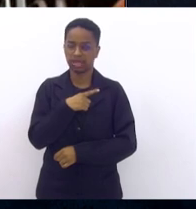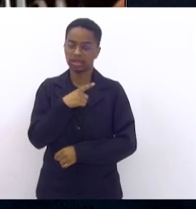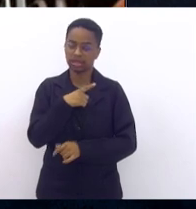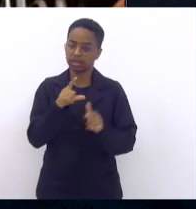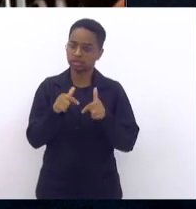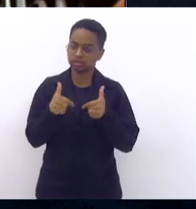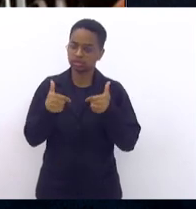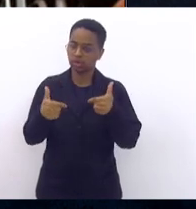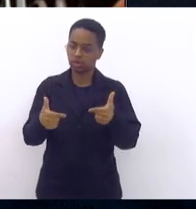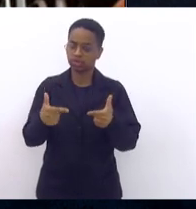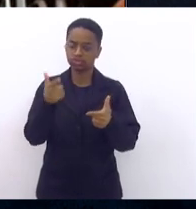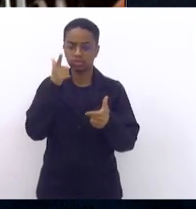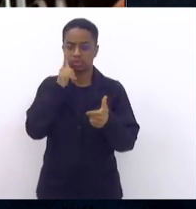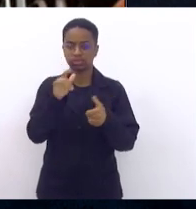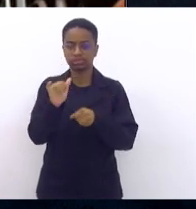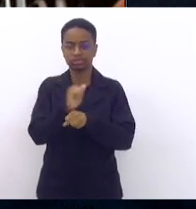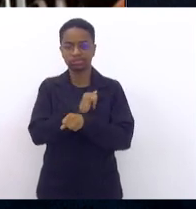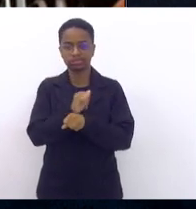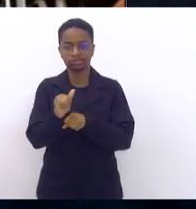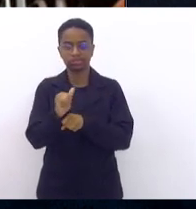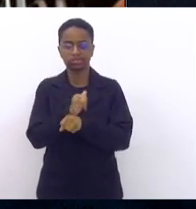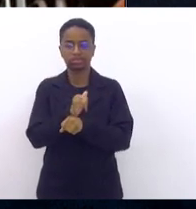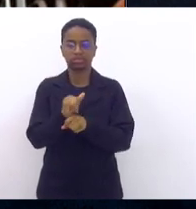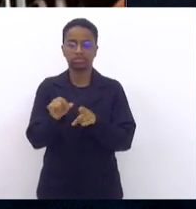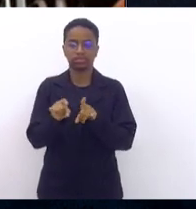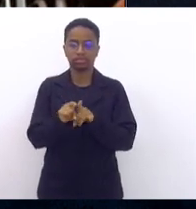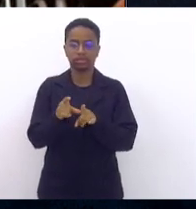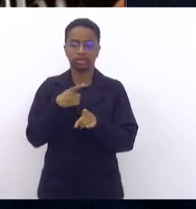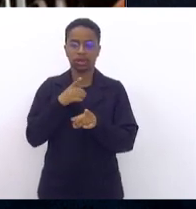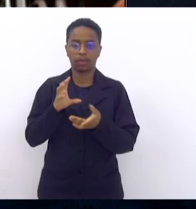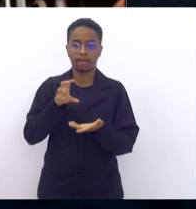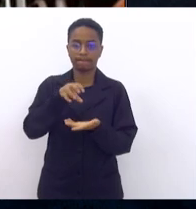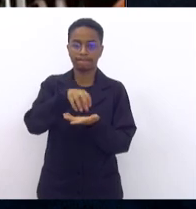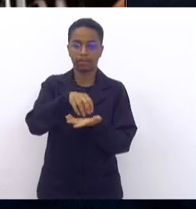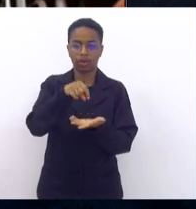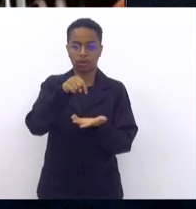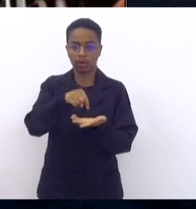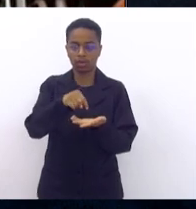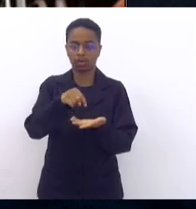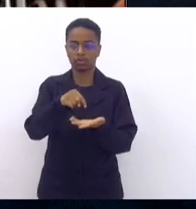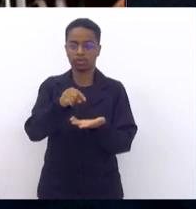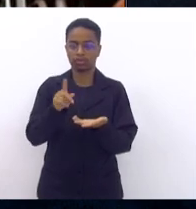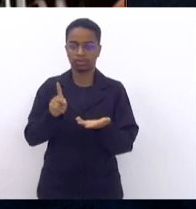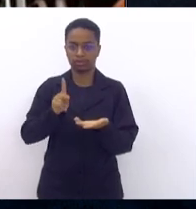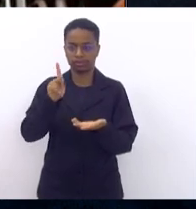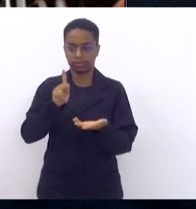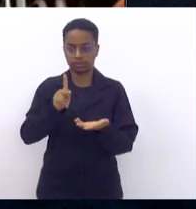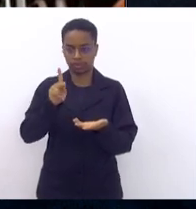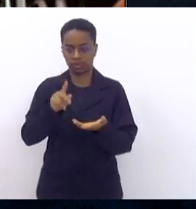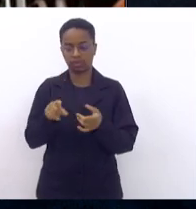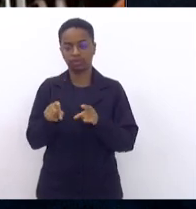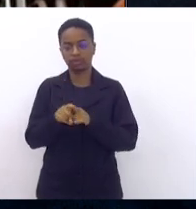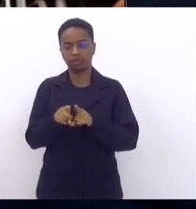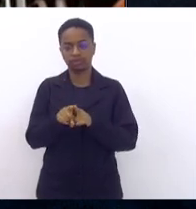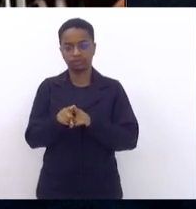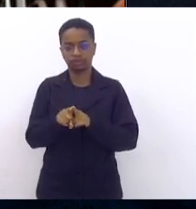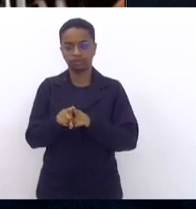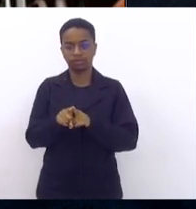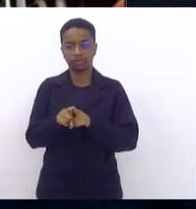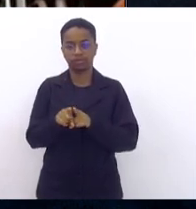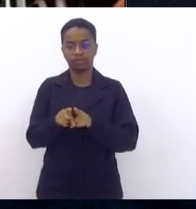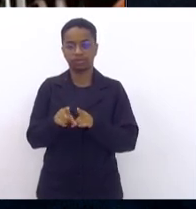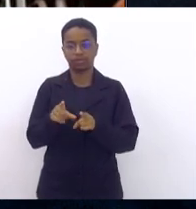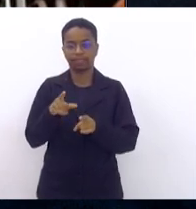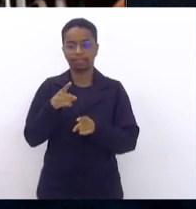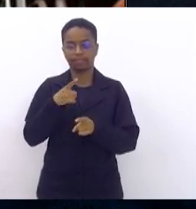de ter estratégicamente localizado um Polo Petroquímico e a presença de uma